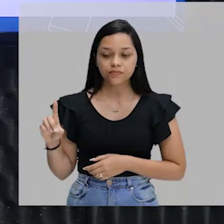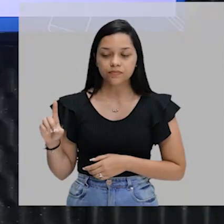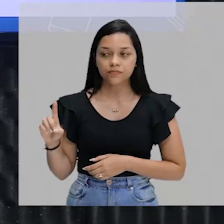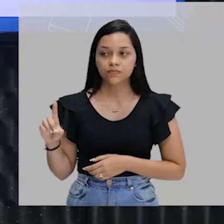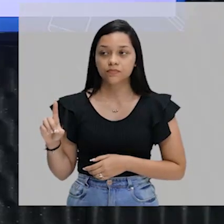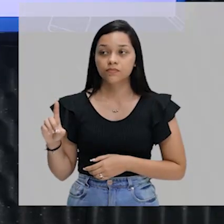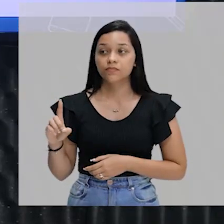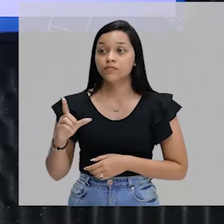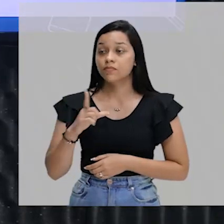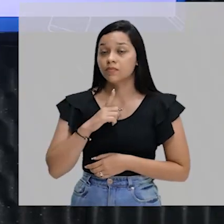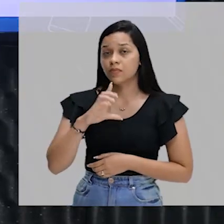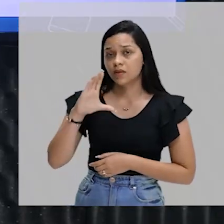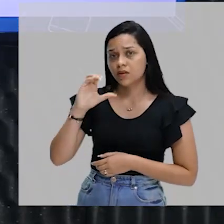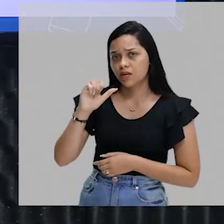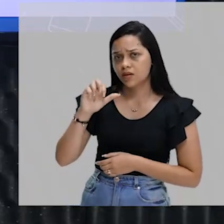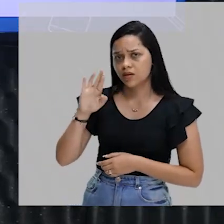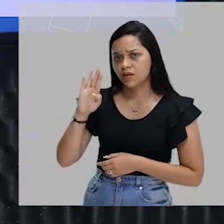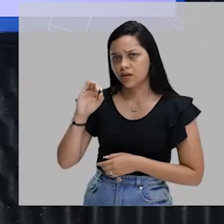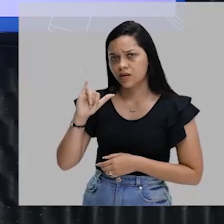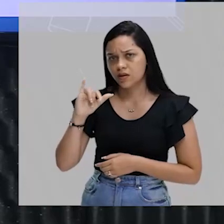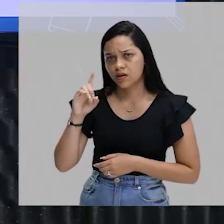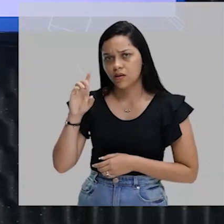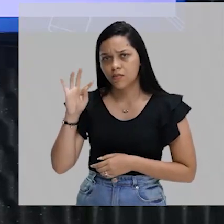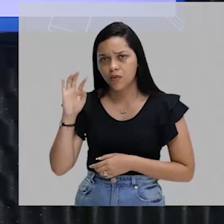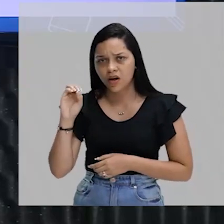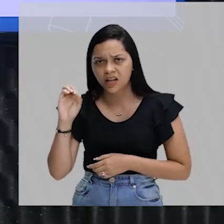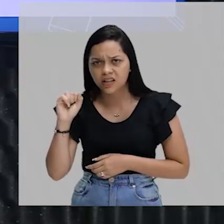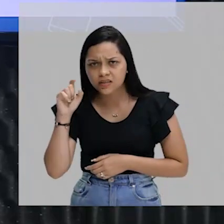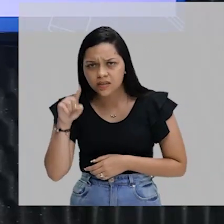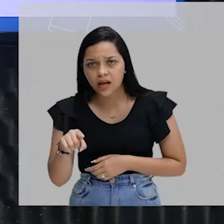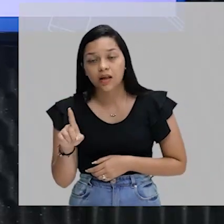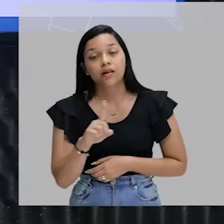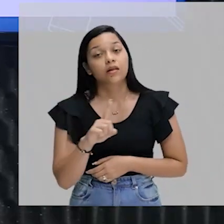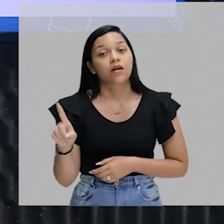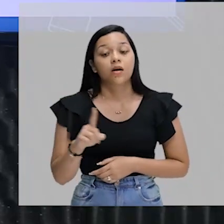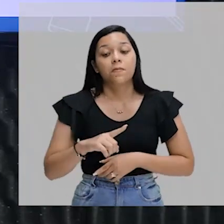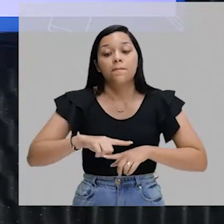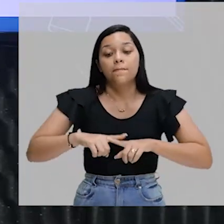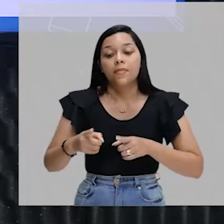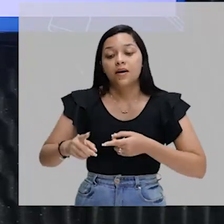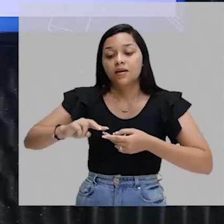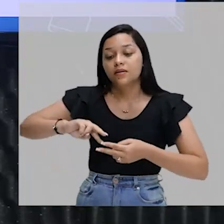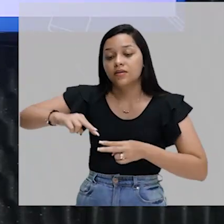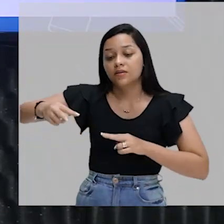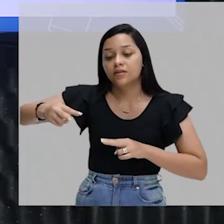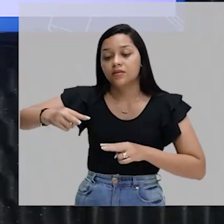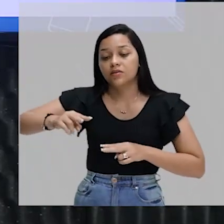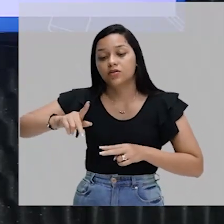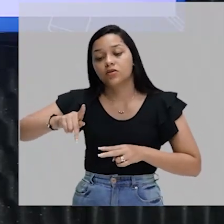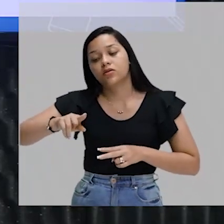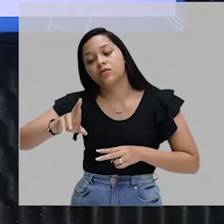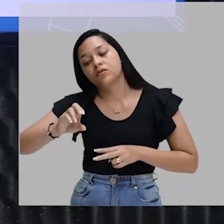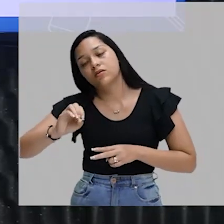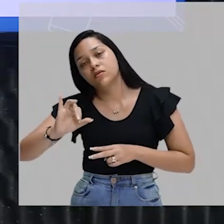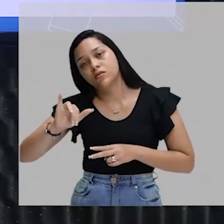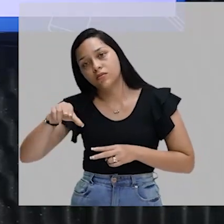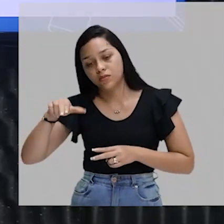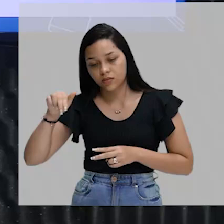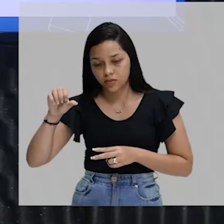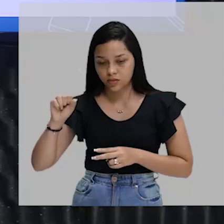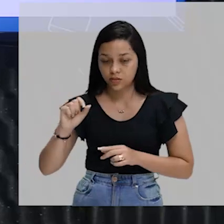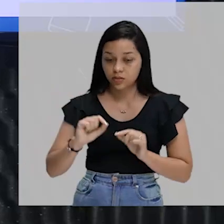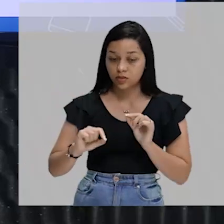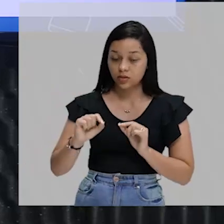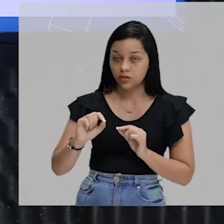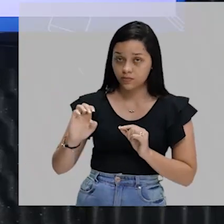de carboidratos não, da síntese de proteínas, ok? Sobrou a letra E, da tradução